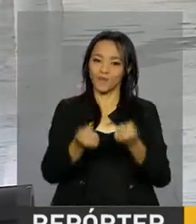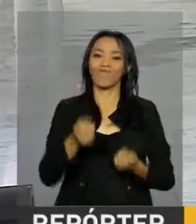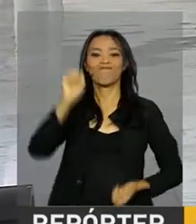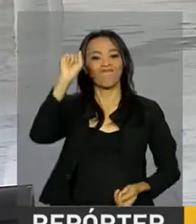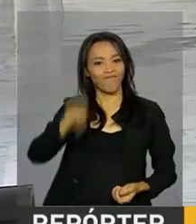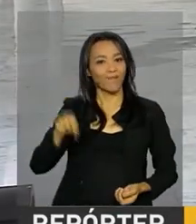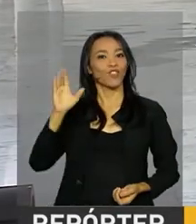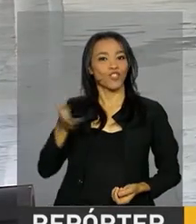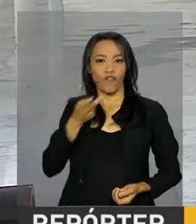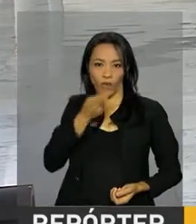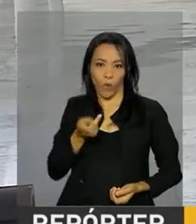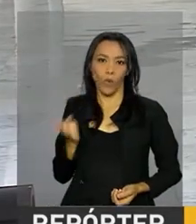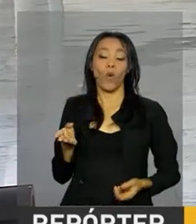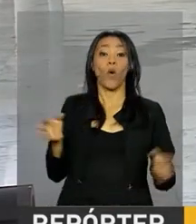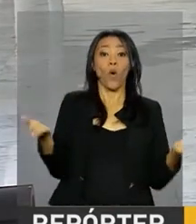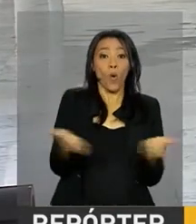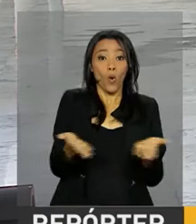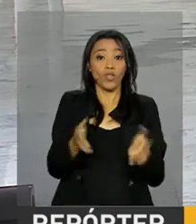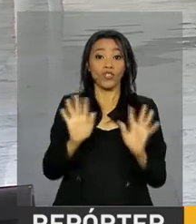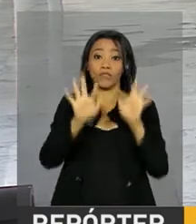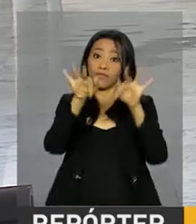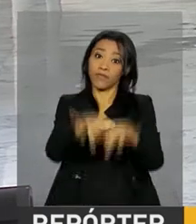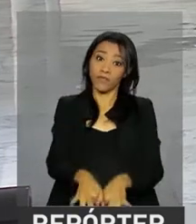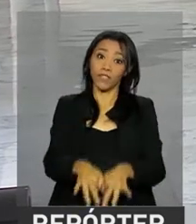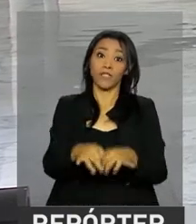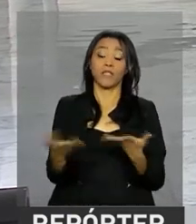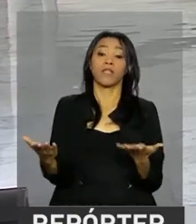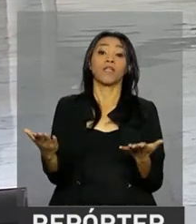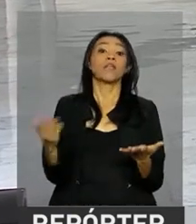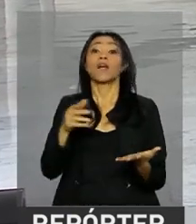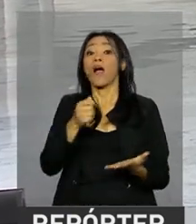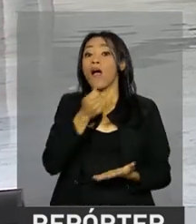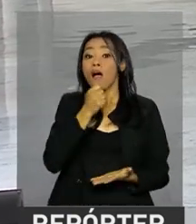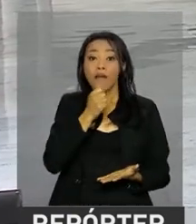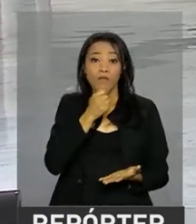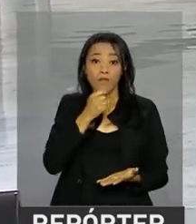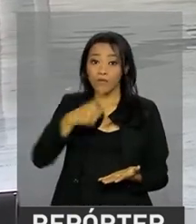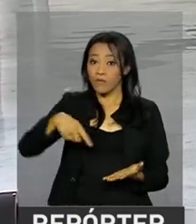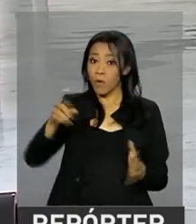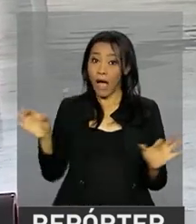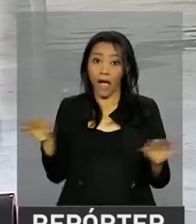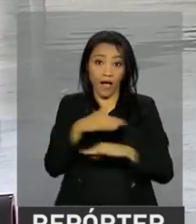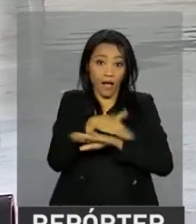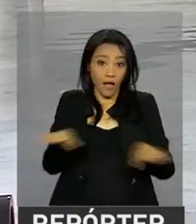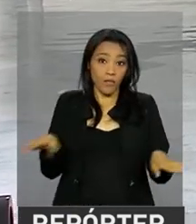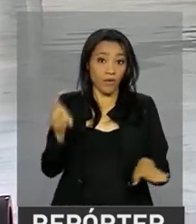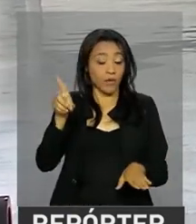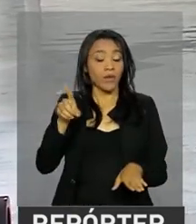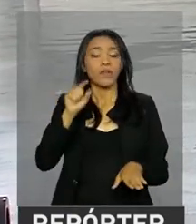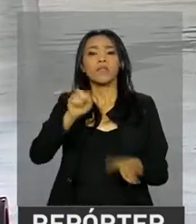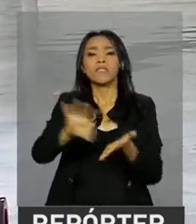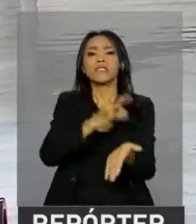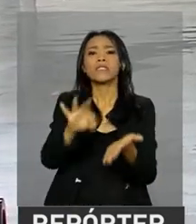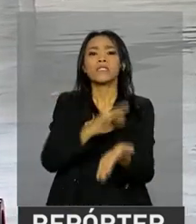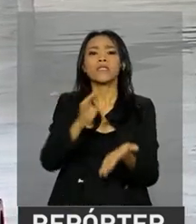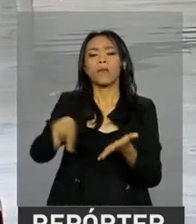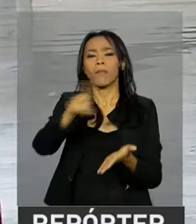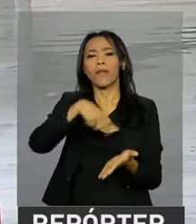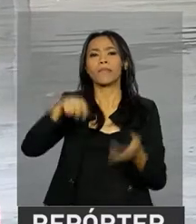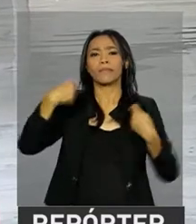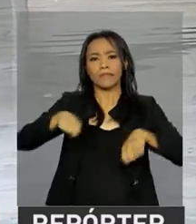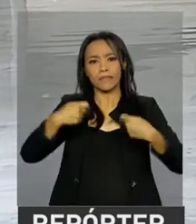hoje, como você falou, o prazo para os estudantes que não estão matriculados em instituições de ensino superior para eles